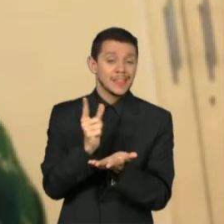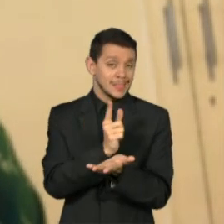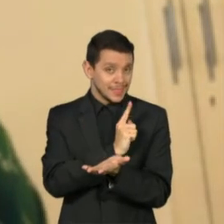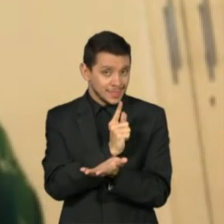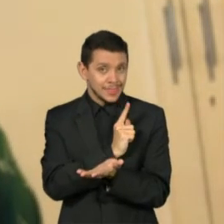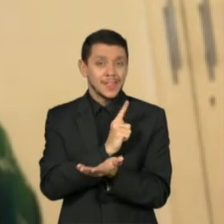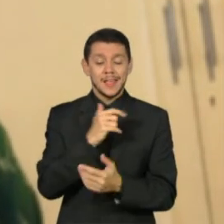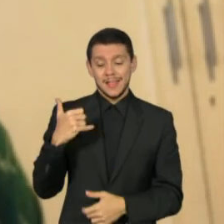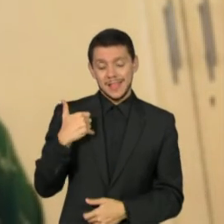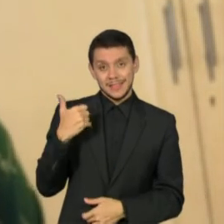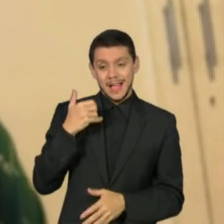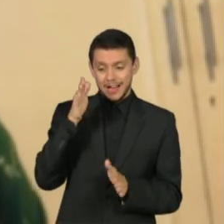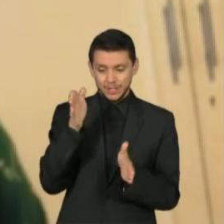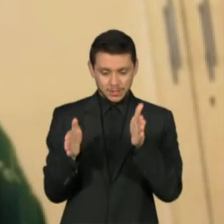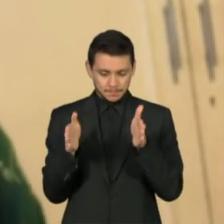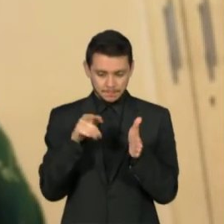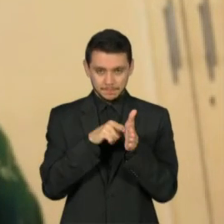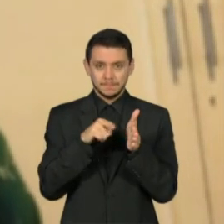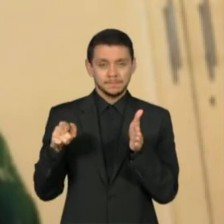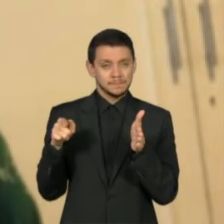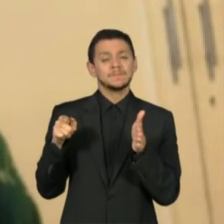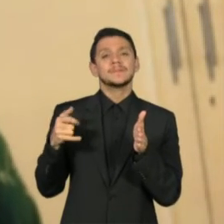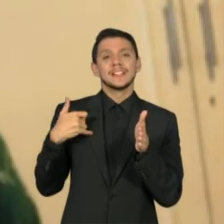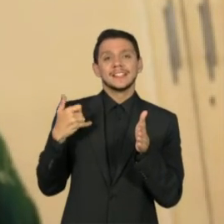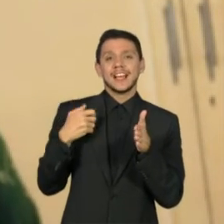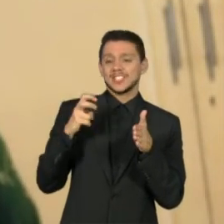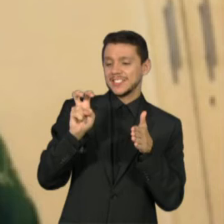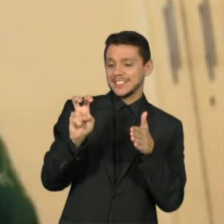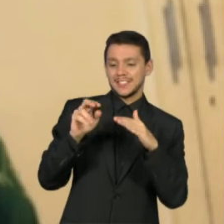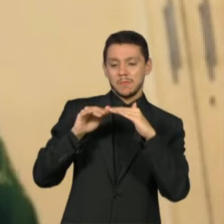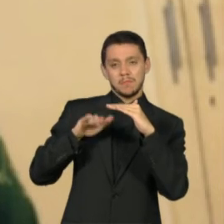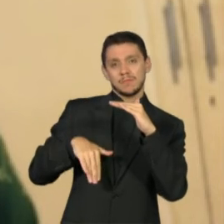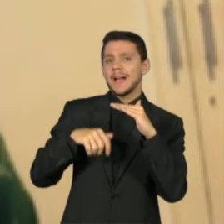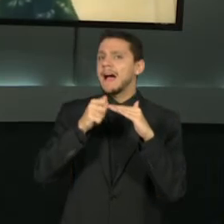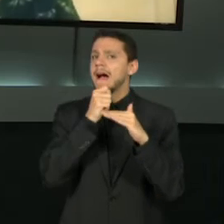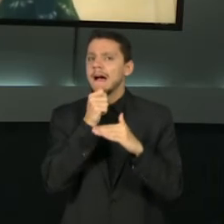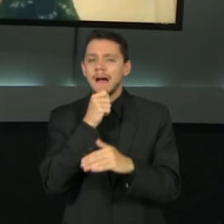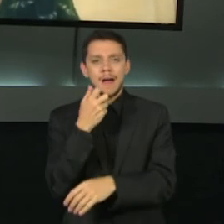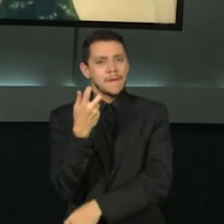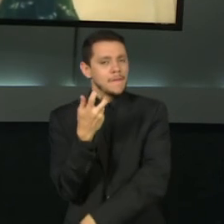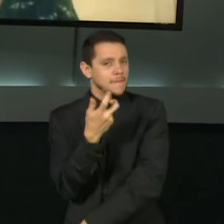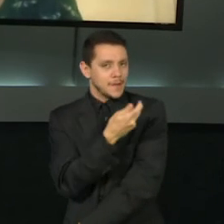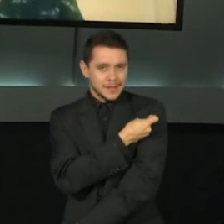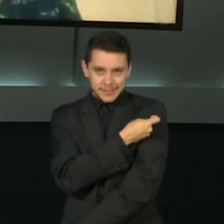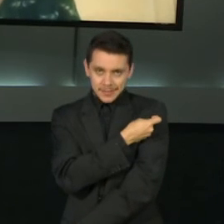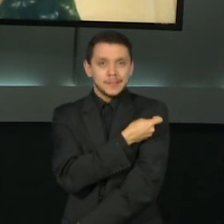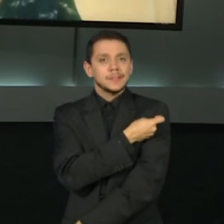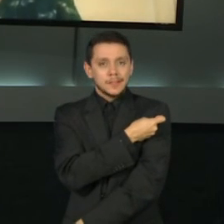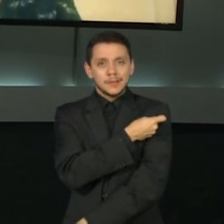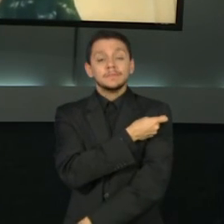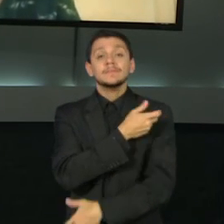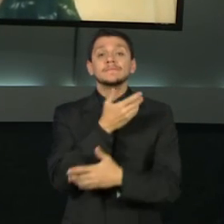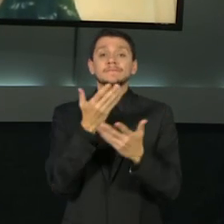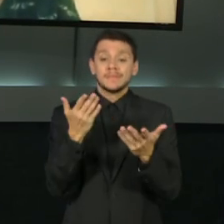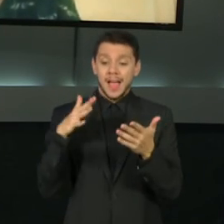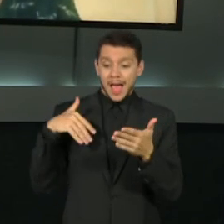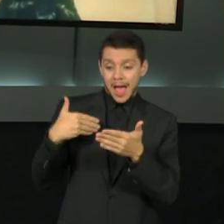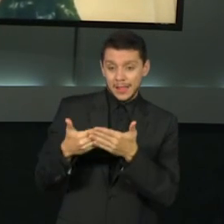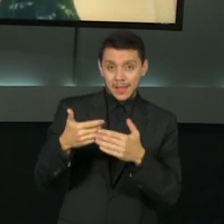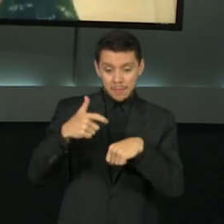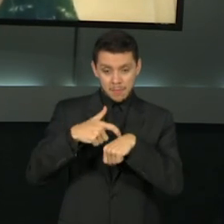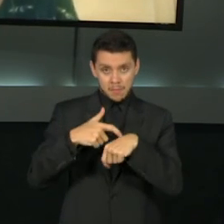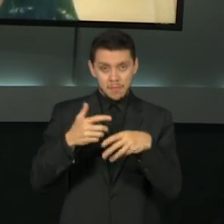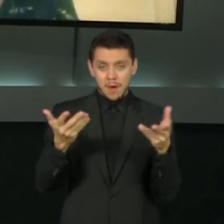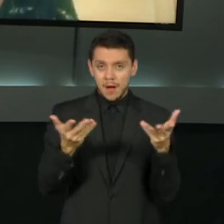faixa etária abaixo de 5 anos não vacinada no país. e que, por enquanto, não tem, né,